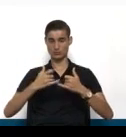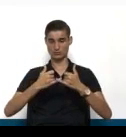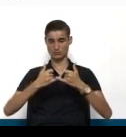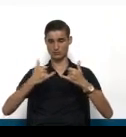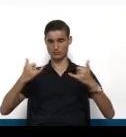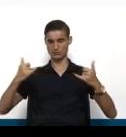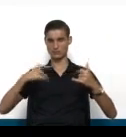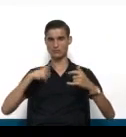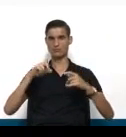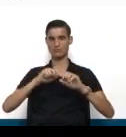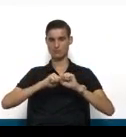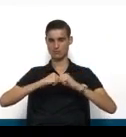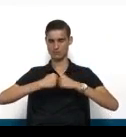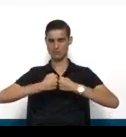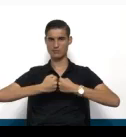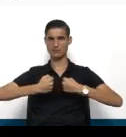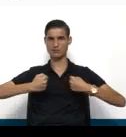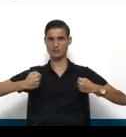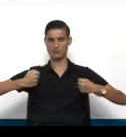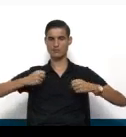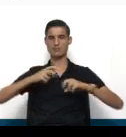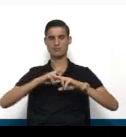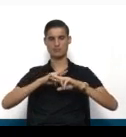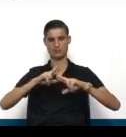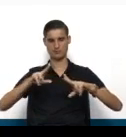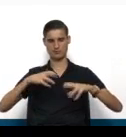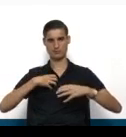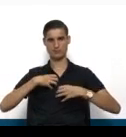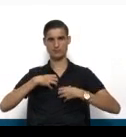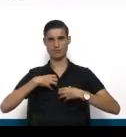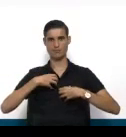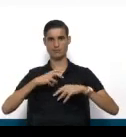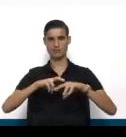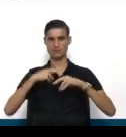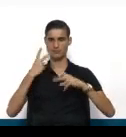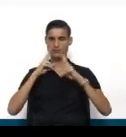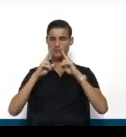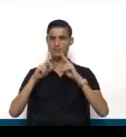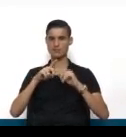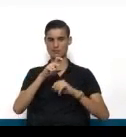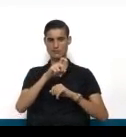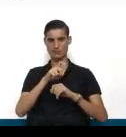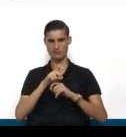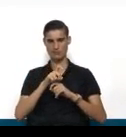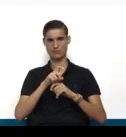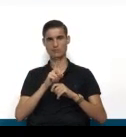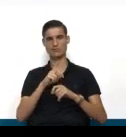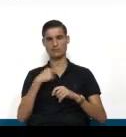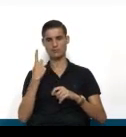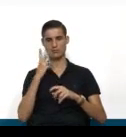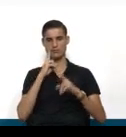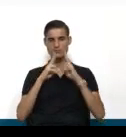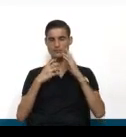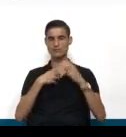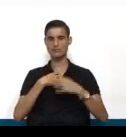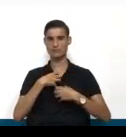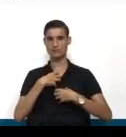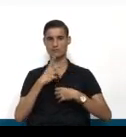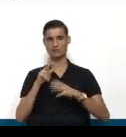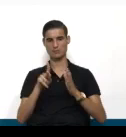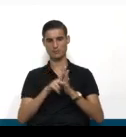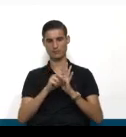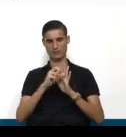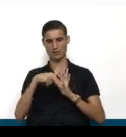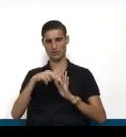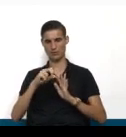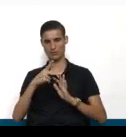corda está esticada no mesmo formato da função, por isso que a gente vai considerar esse x, e essa é a nossa função, seno π